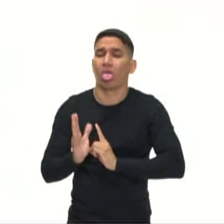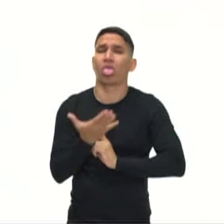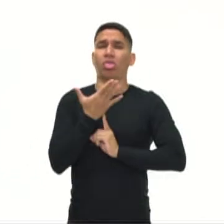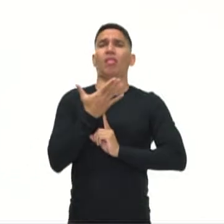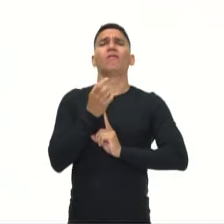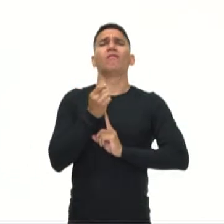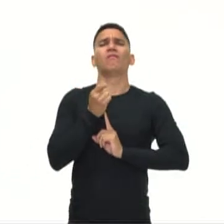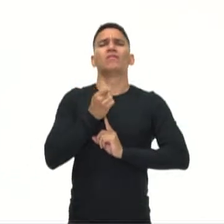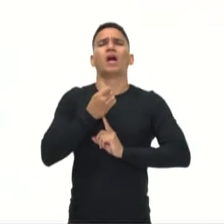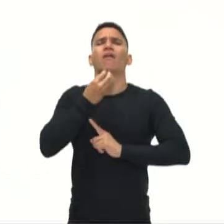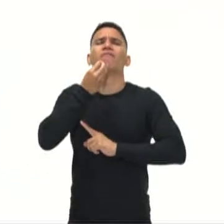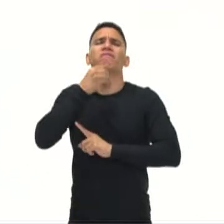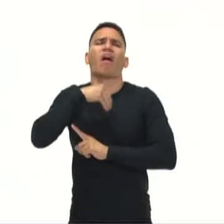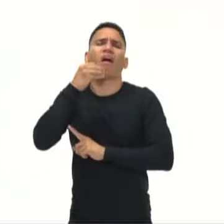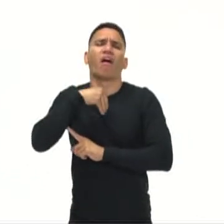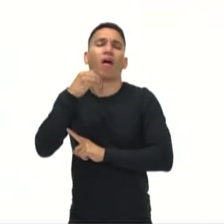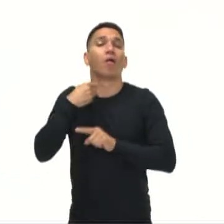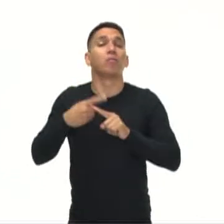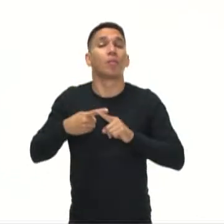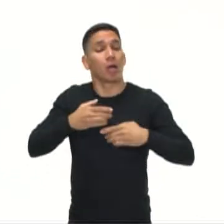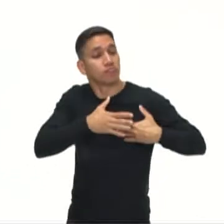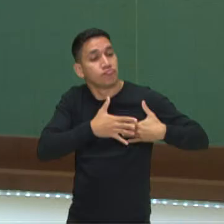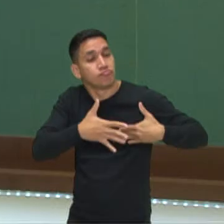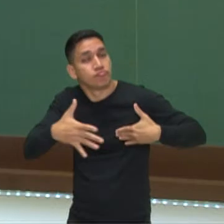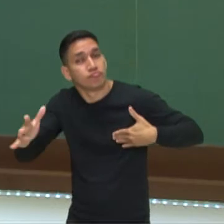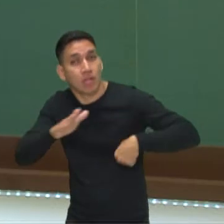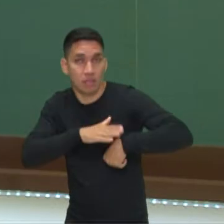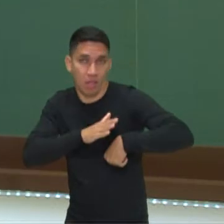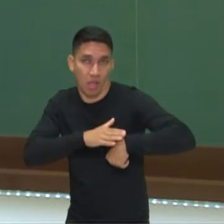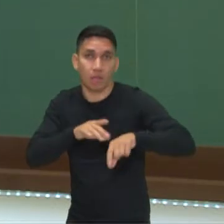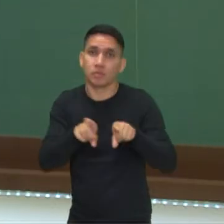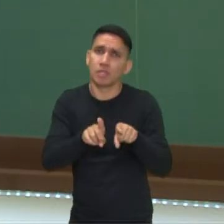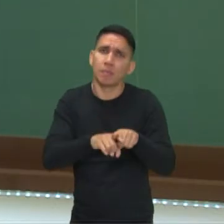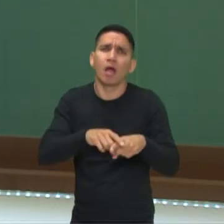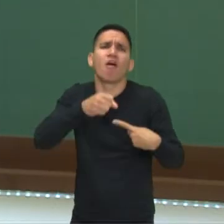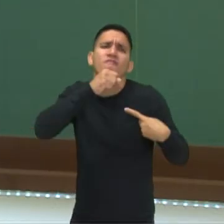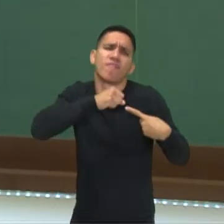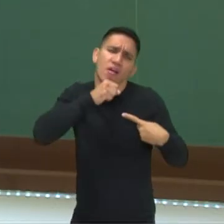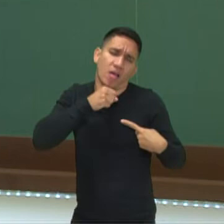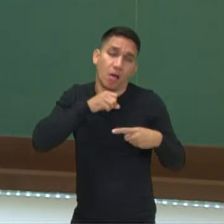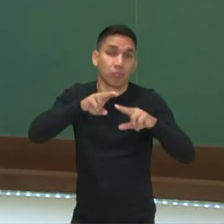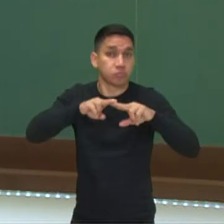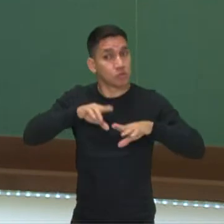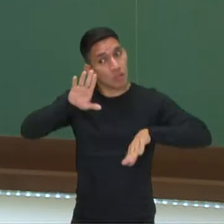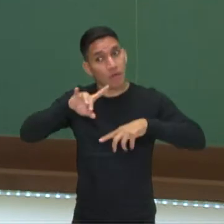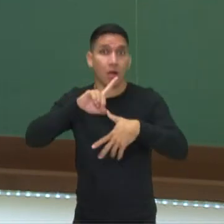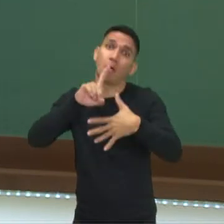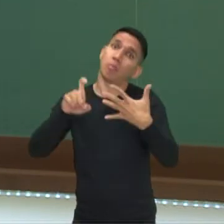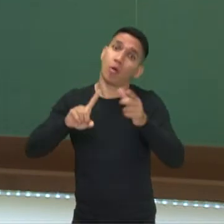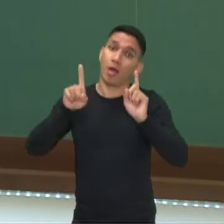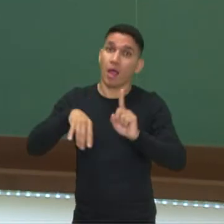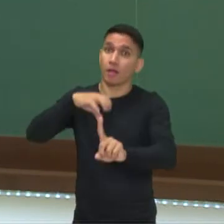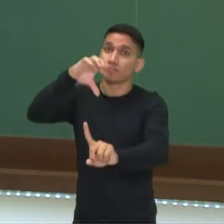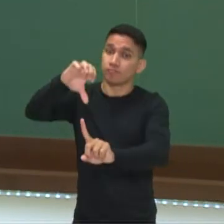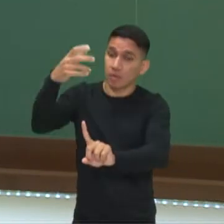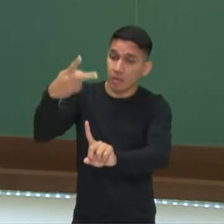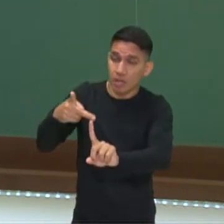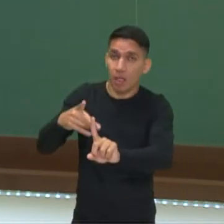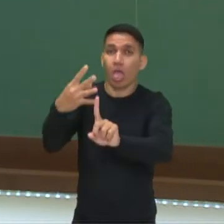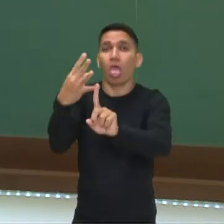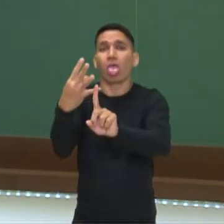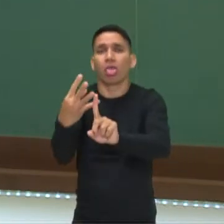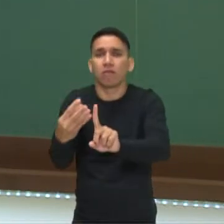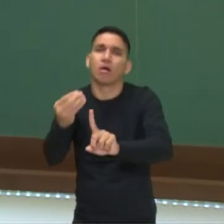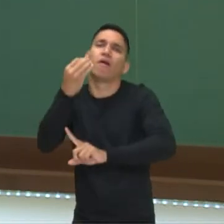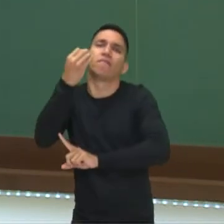o envelhecimento. Então, uma das hipóteses, sim, que com o tempo ele foi perdendo, né, o eu lírico, as forças,